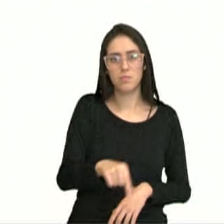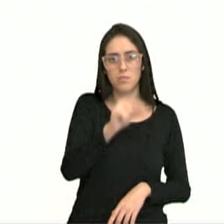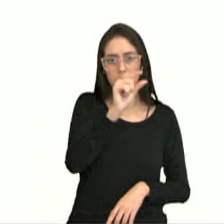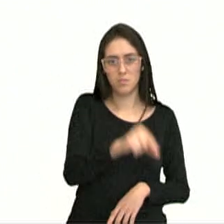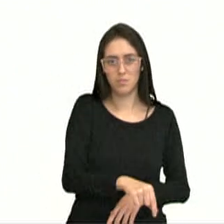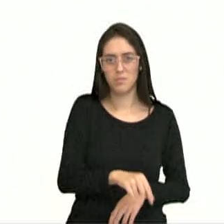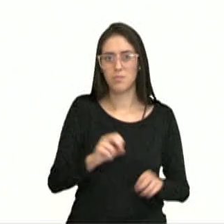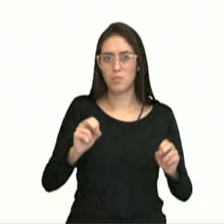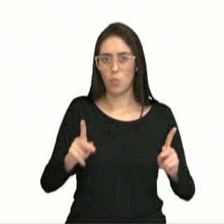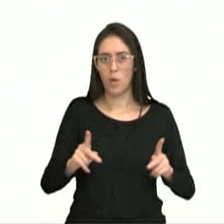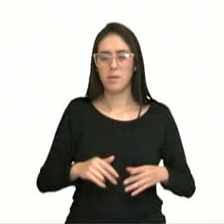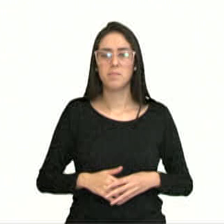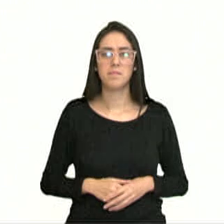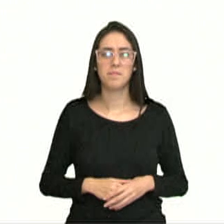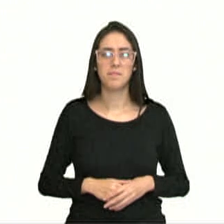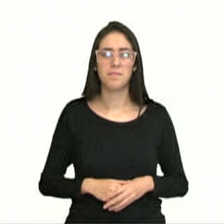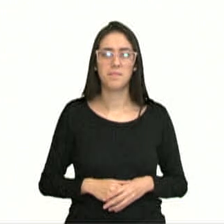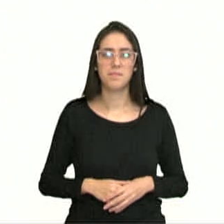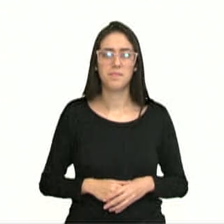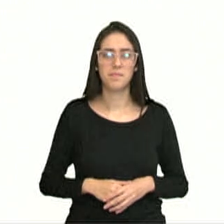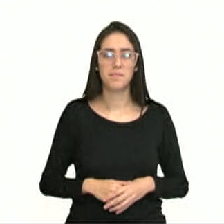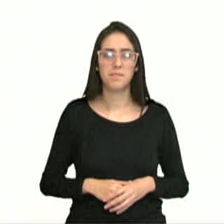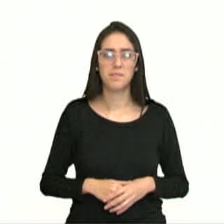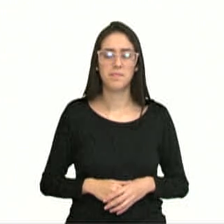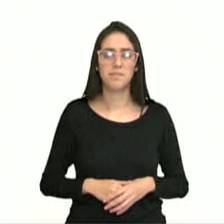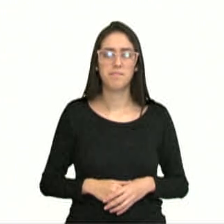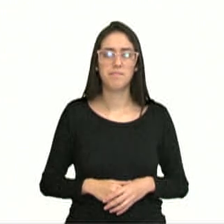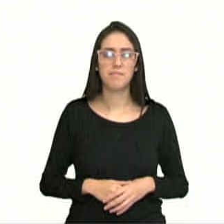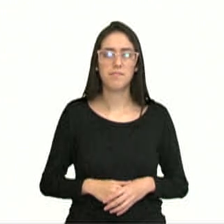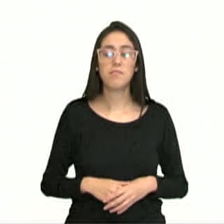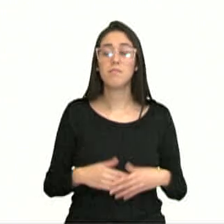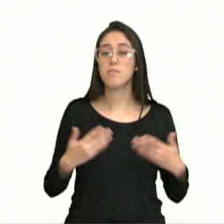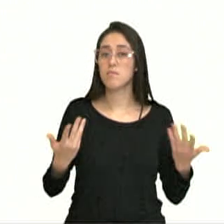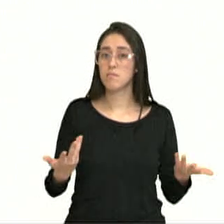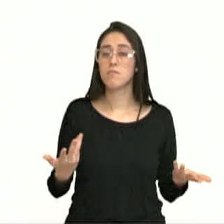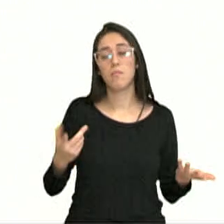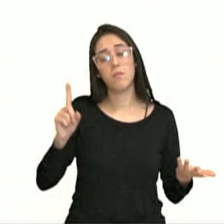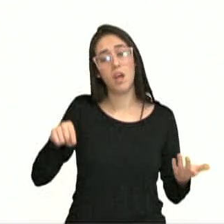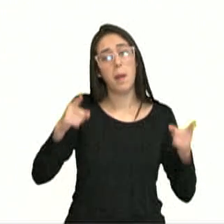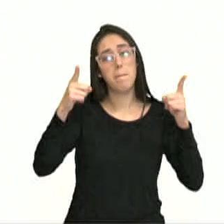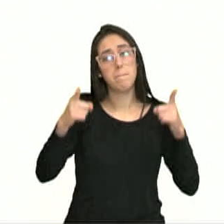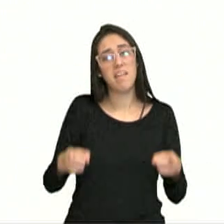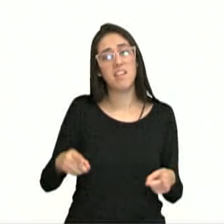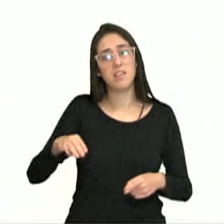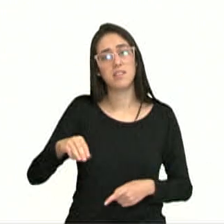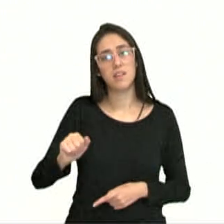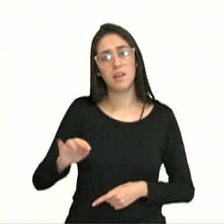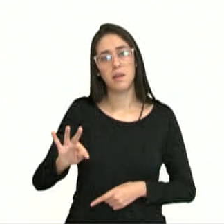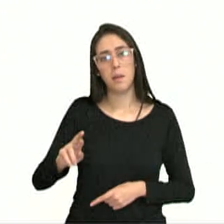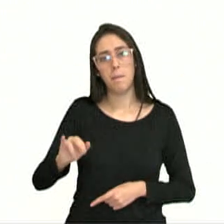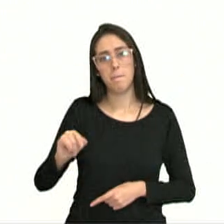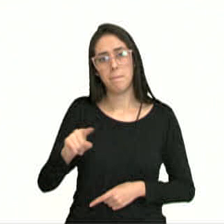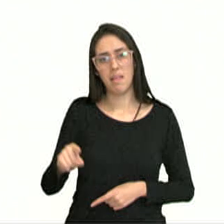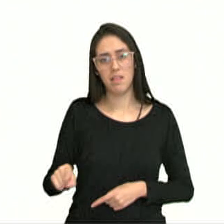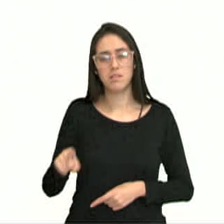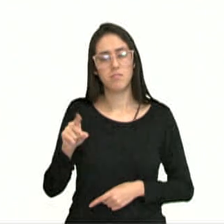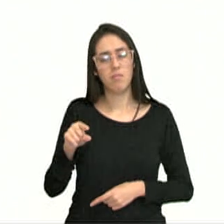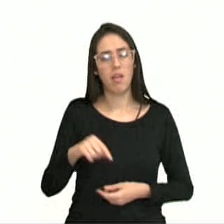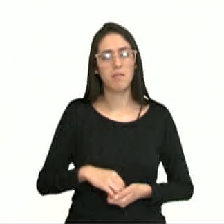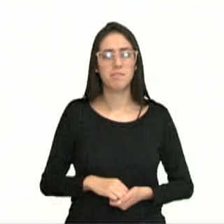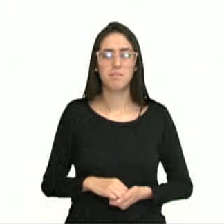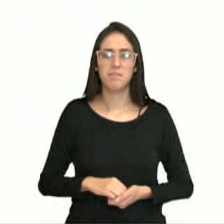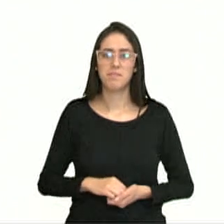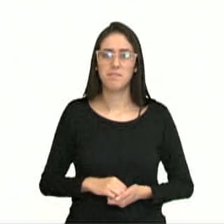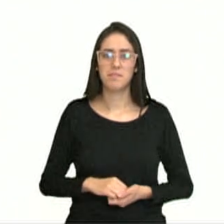chama de filas verticais. Isso é chamado de matrizes. São denominadas, então, as